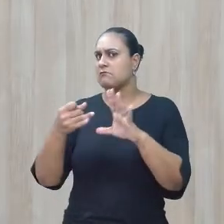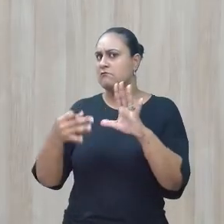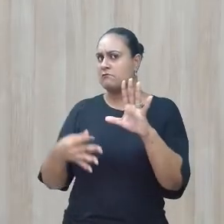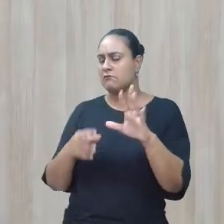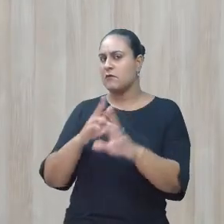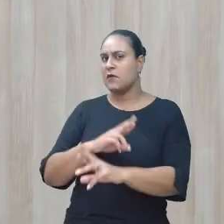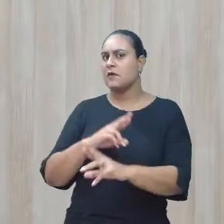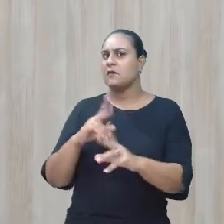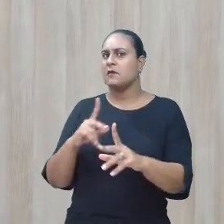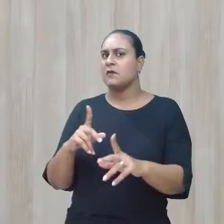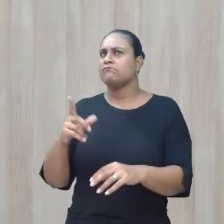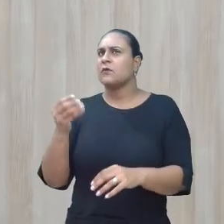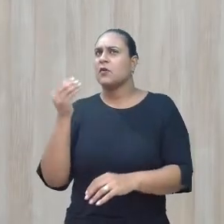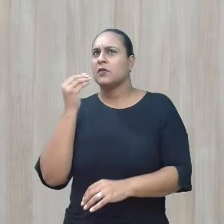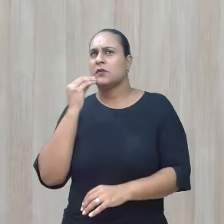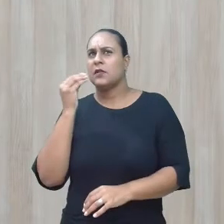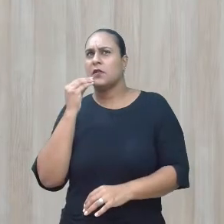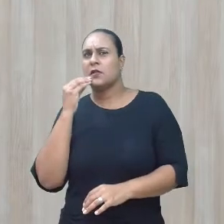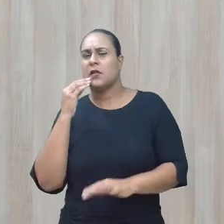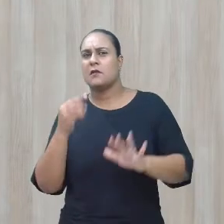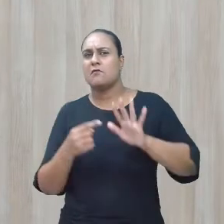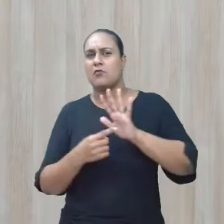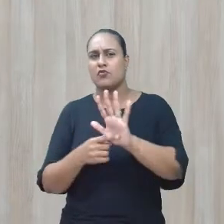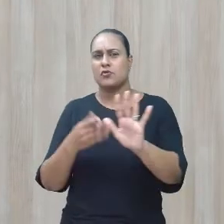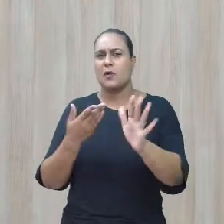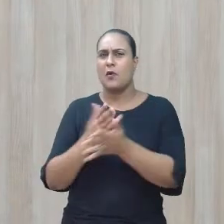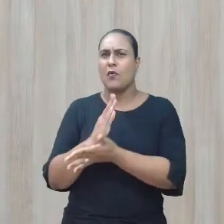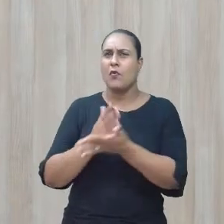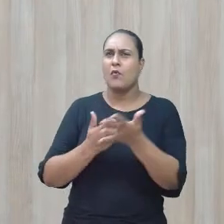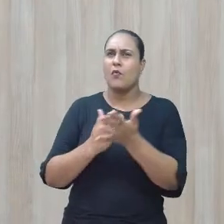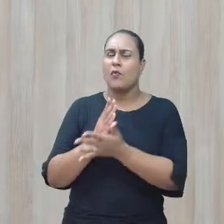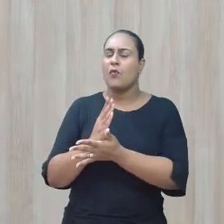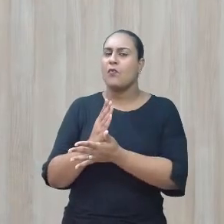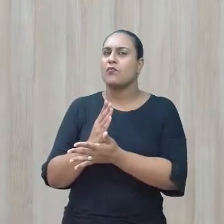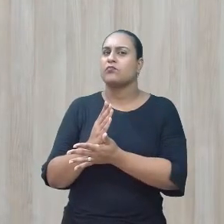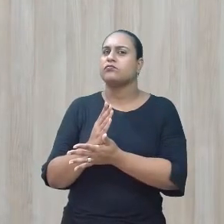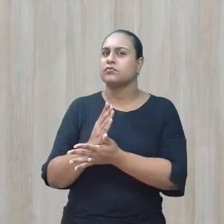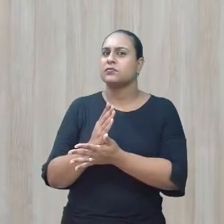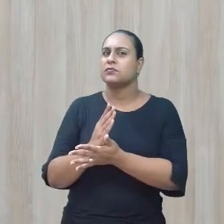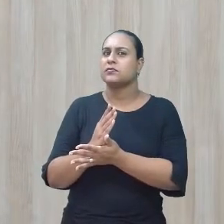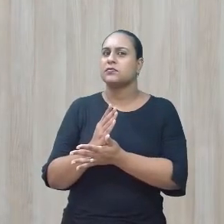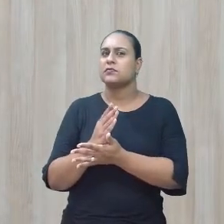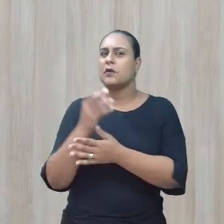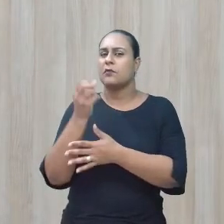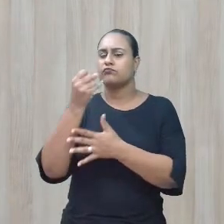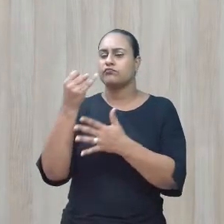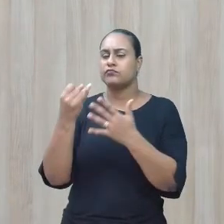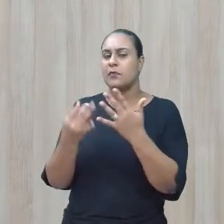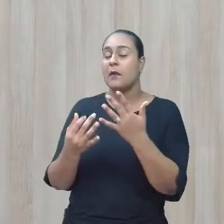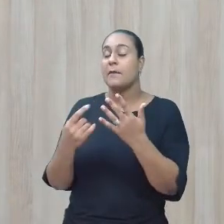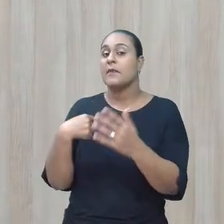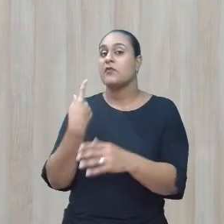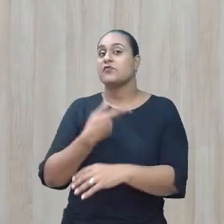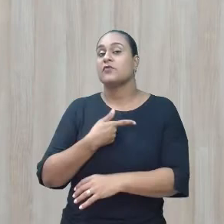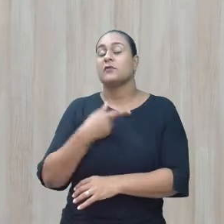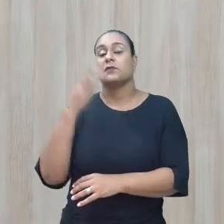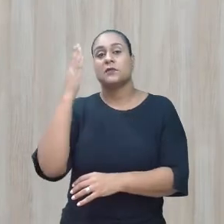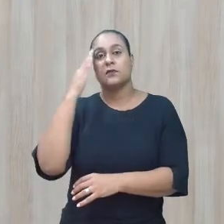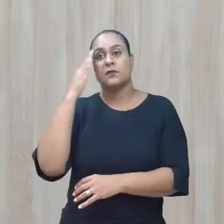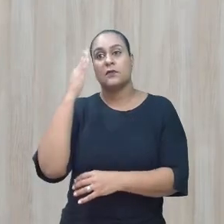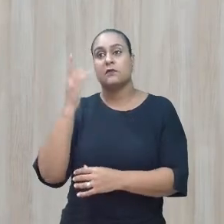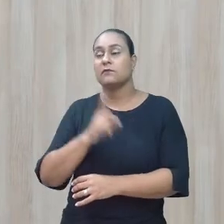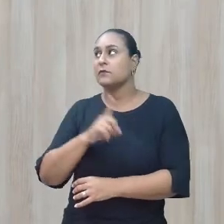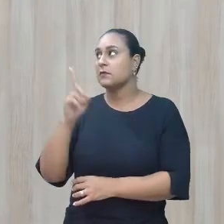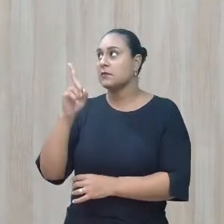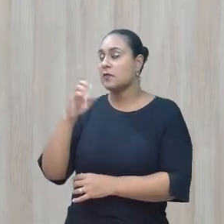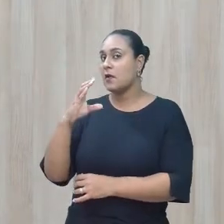tentei apontar aqui algumas linhas gerais para a gente entender um pouco desses movimentos. Alguns, como é o caso da